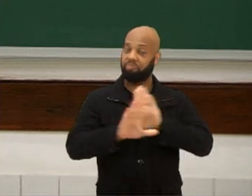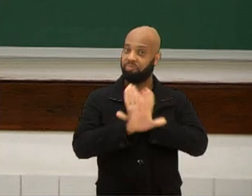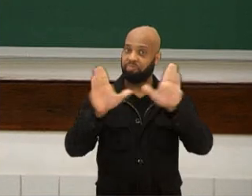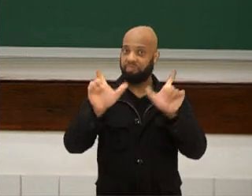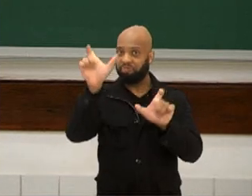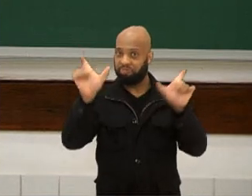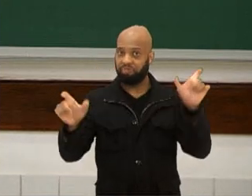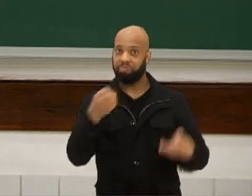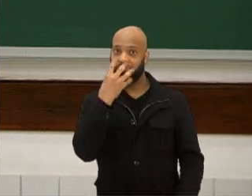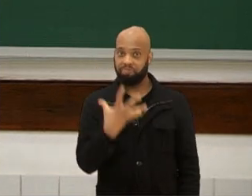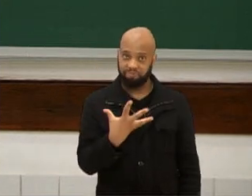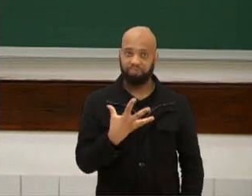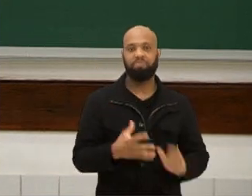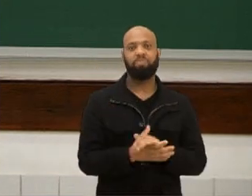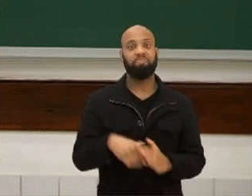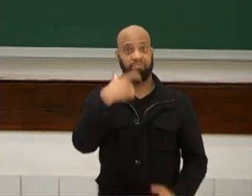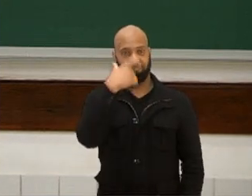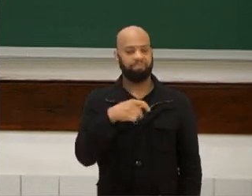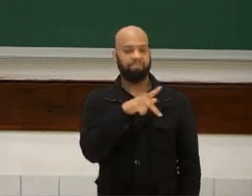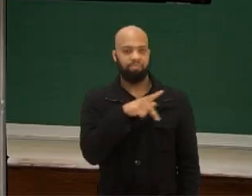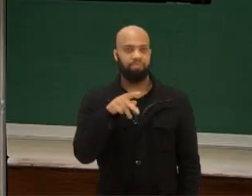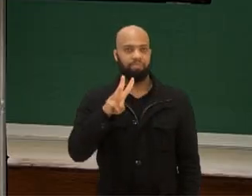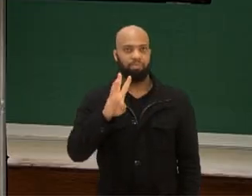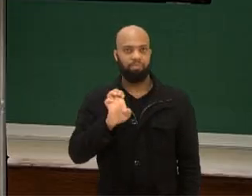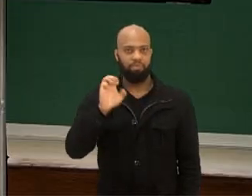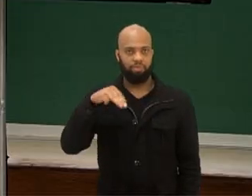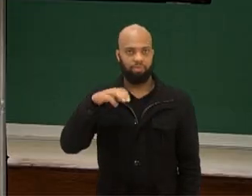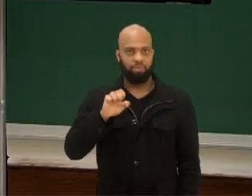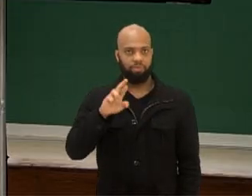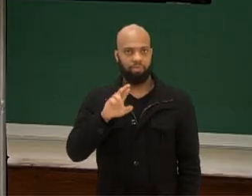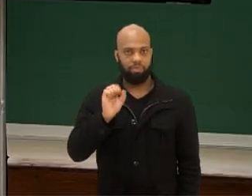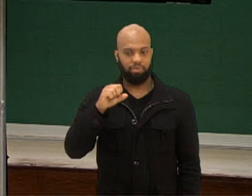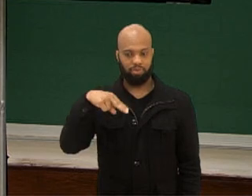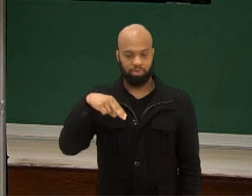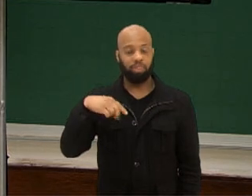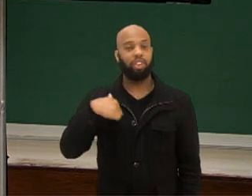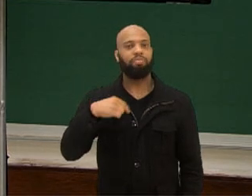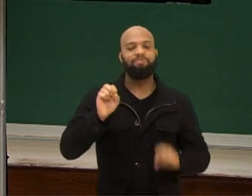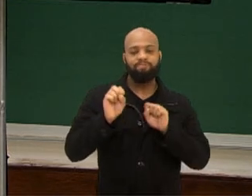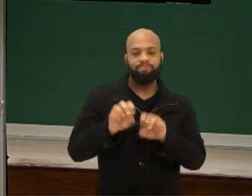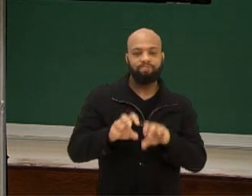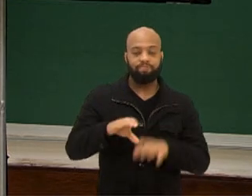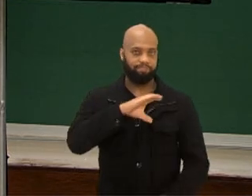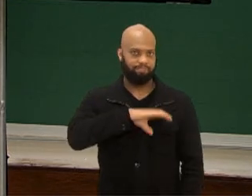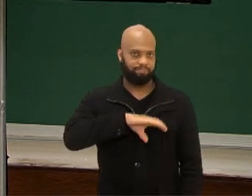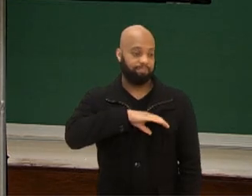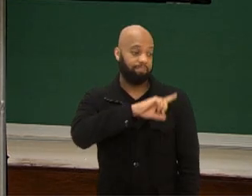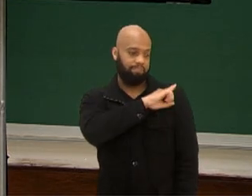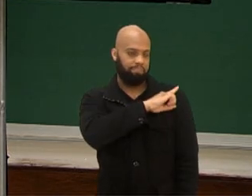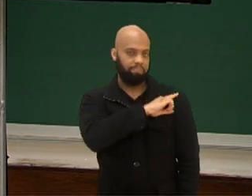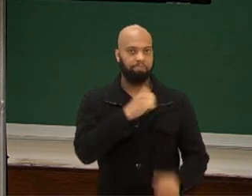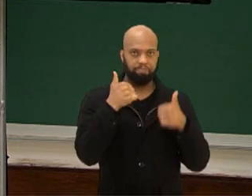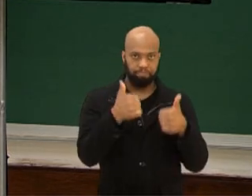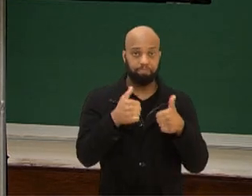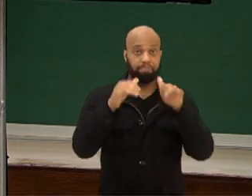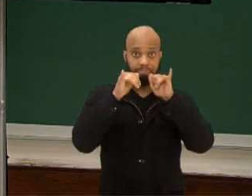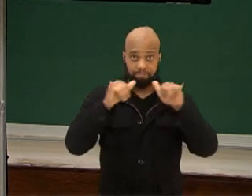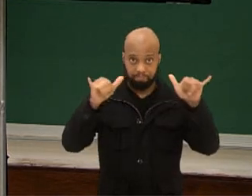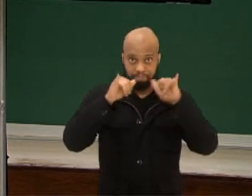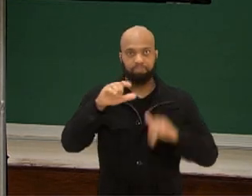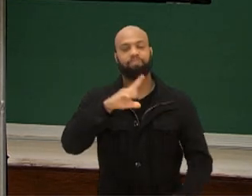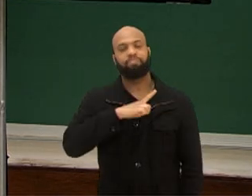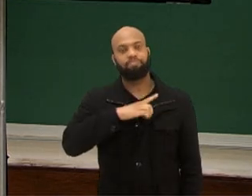Olá pessoal, tudo bem com vocês? Sou eu, professor Emerson, que estou trabalhando língua portuguesa com vocês da primeira série. Vou